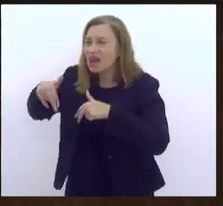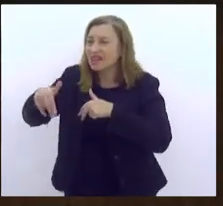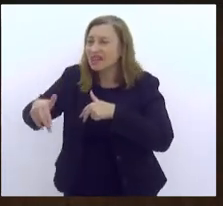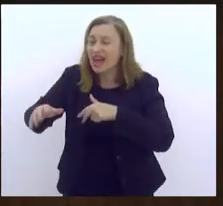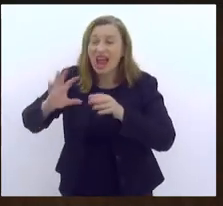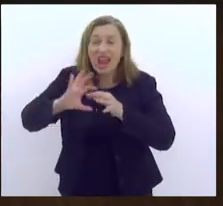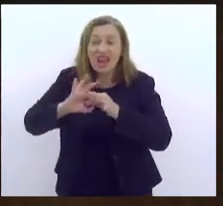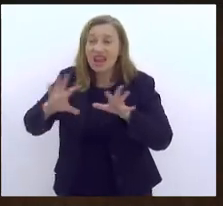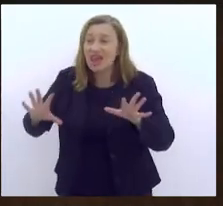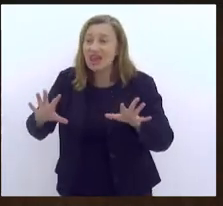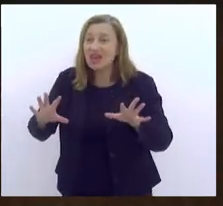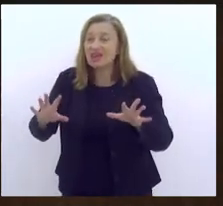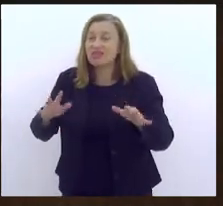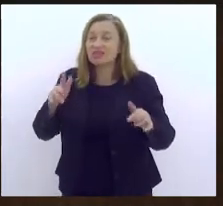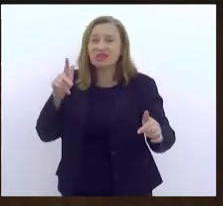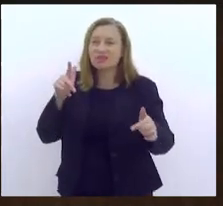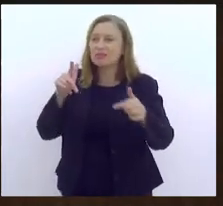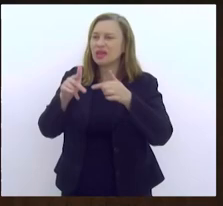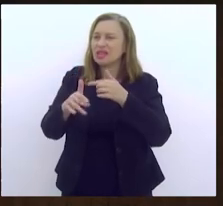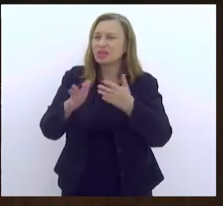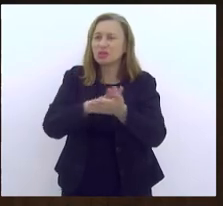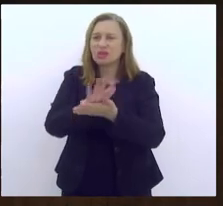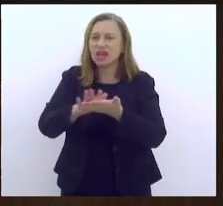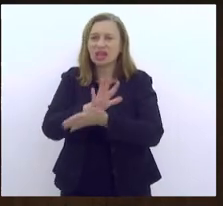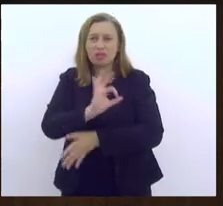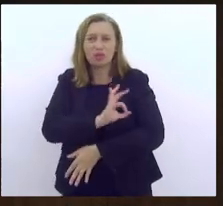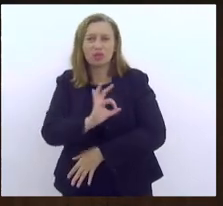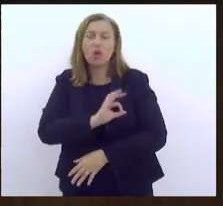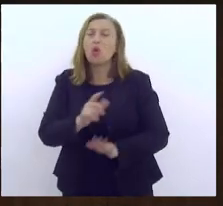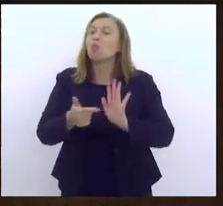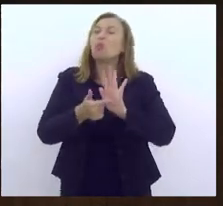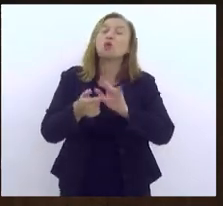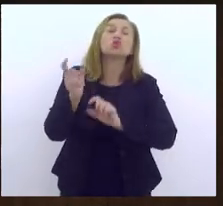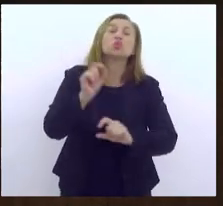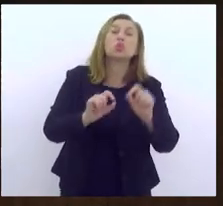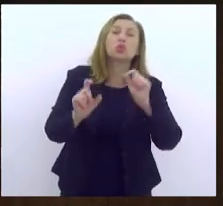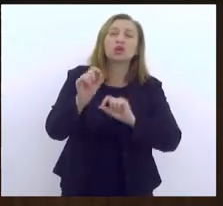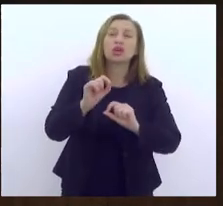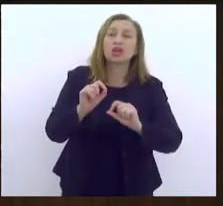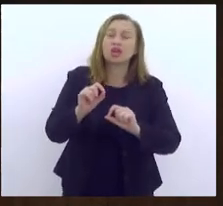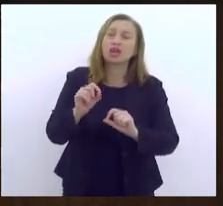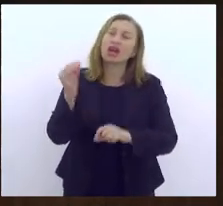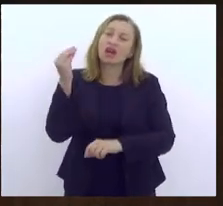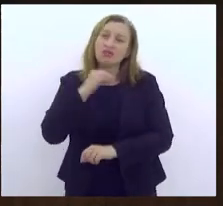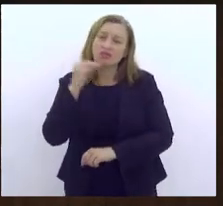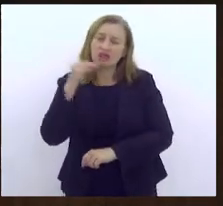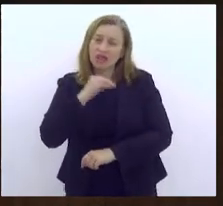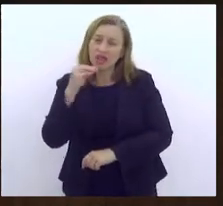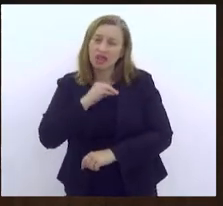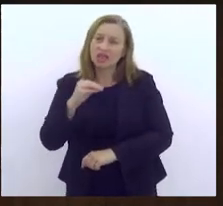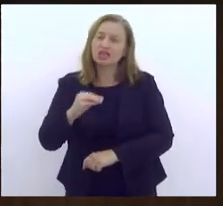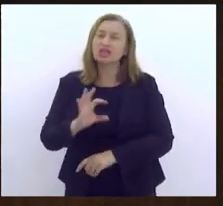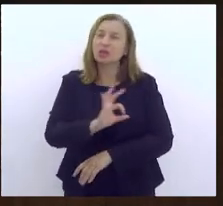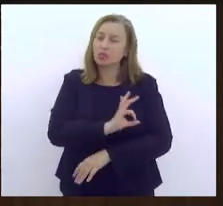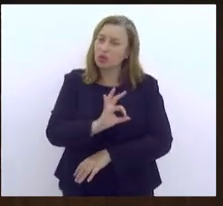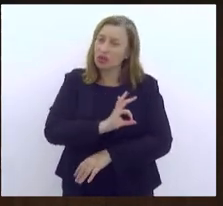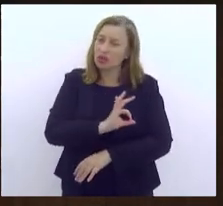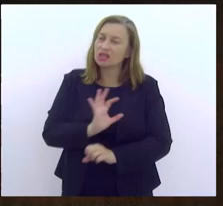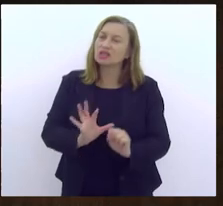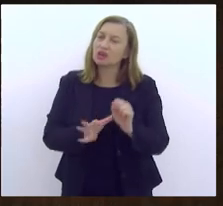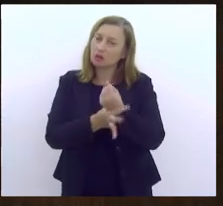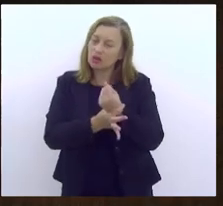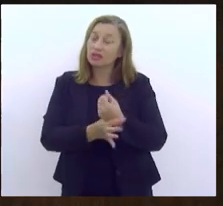serem interceptados pelas forças de segurança. Isso mostra a falência da política de segurança do Estado do Rio de